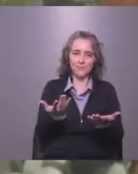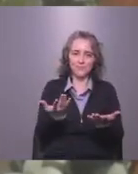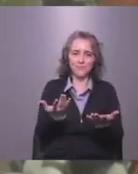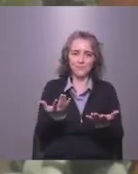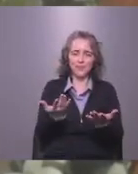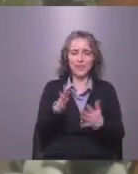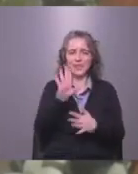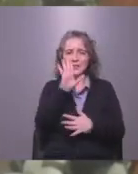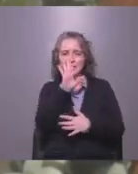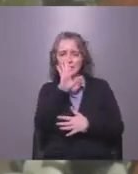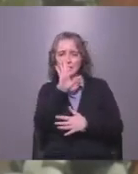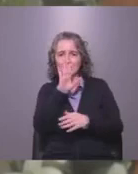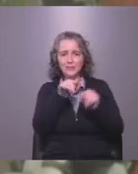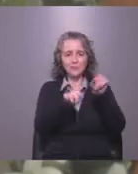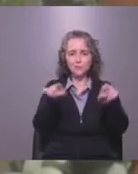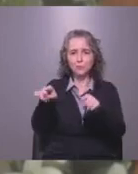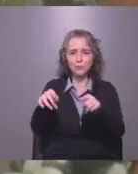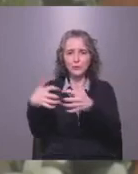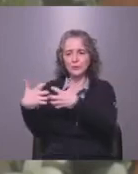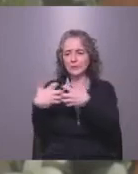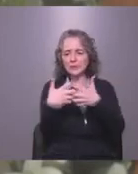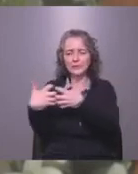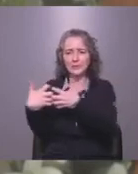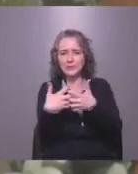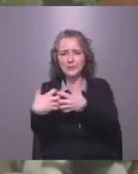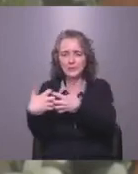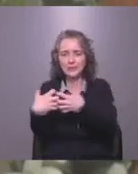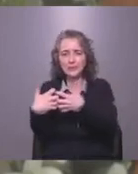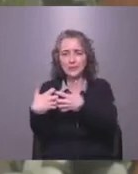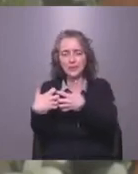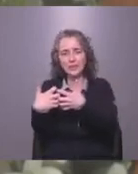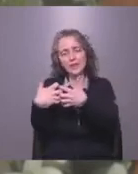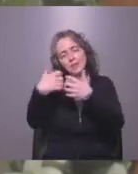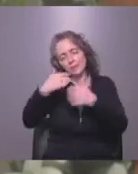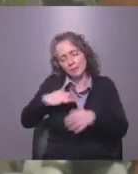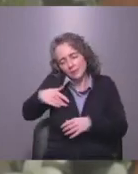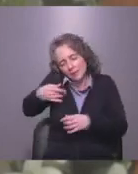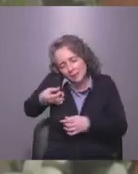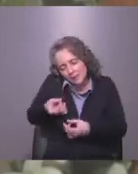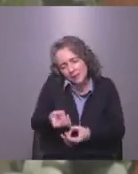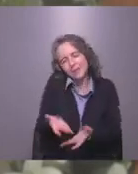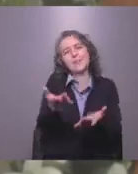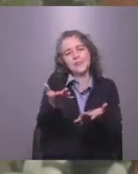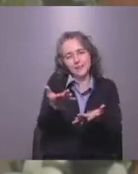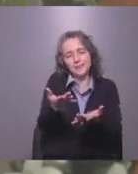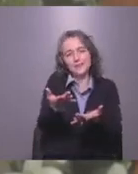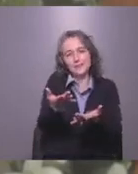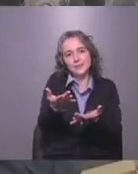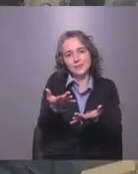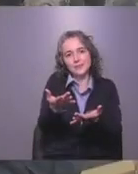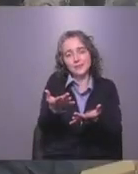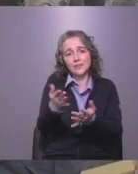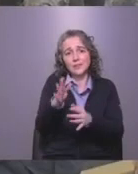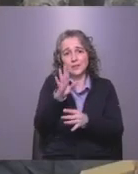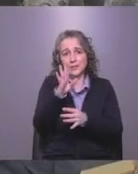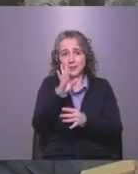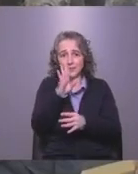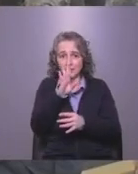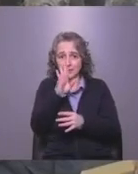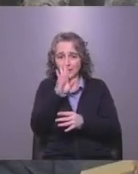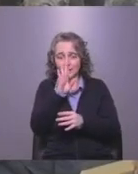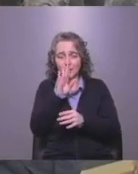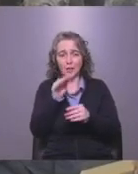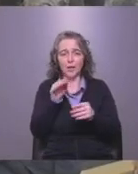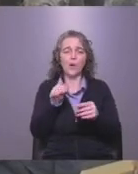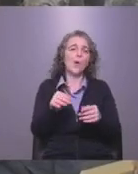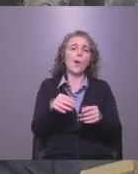Suportai-vos uns aos outros, e perdoai-vos mutuamente, se algum tiver razão de queixa contra